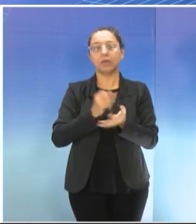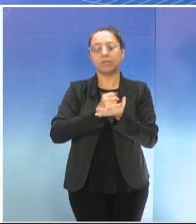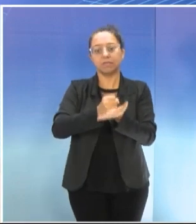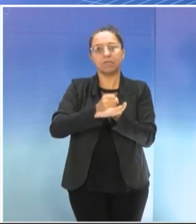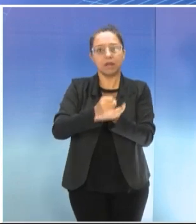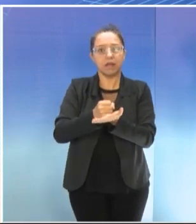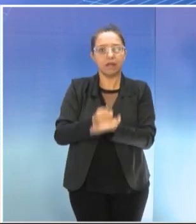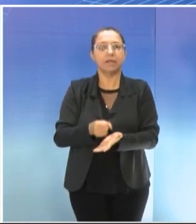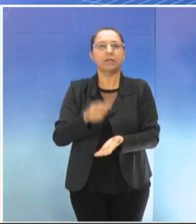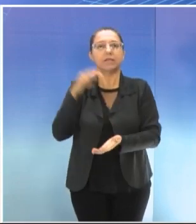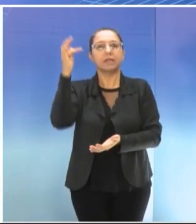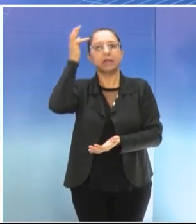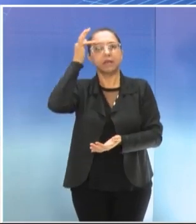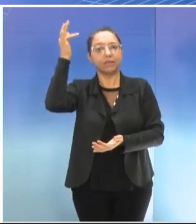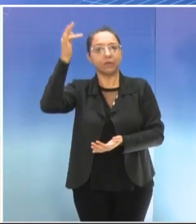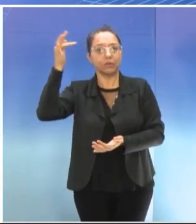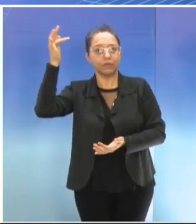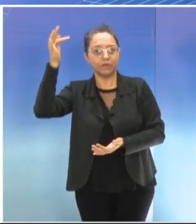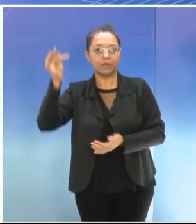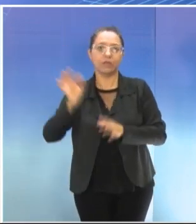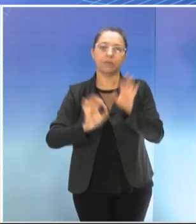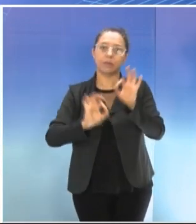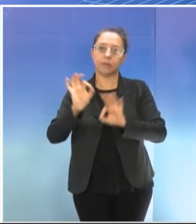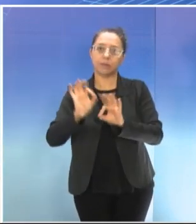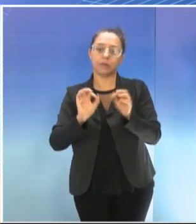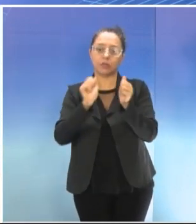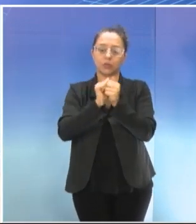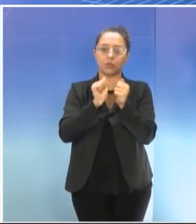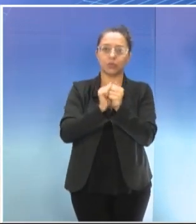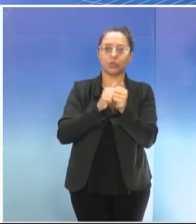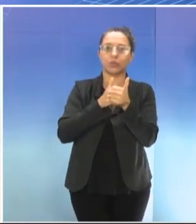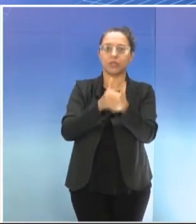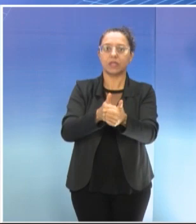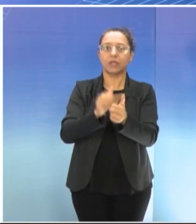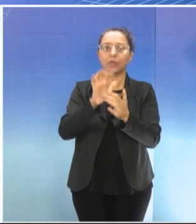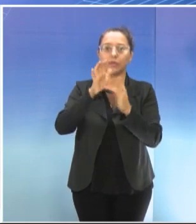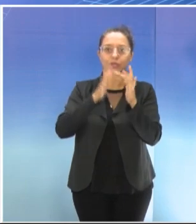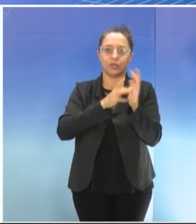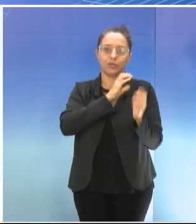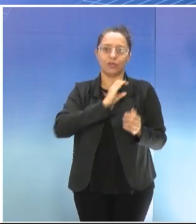sustentar e dar base a toda a crença filosófica medieval e cristã,